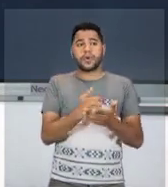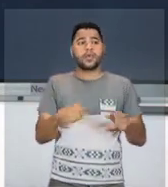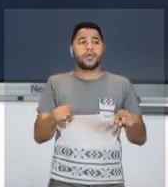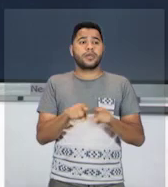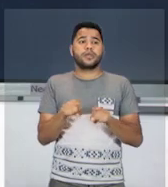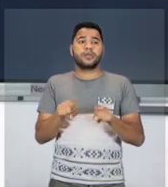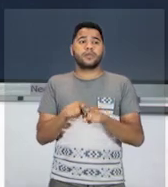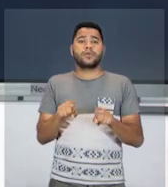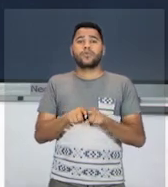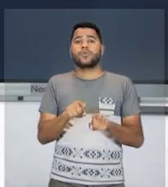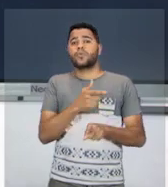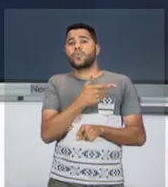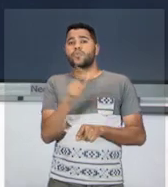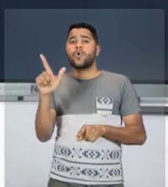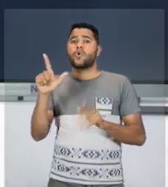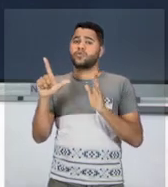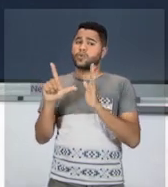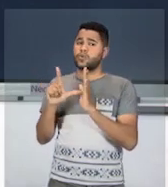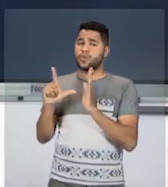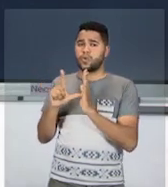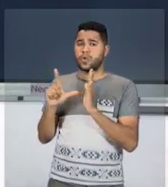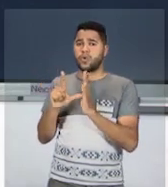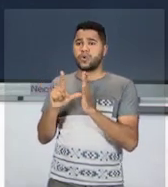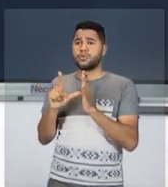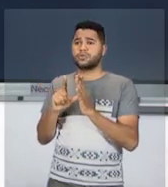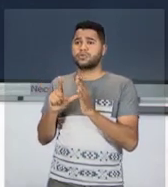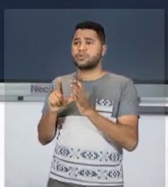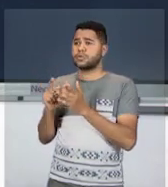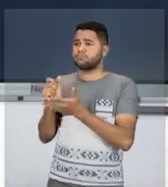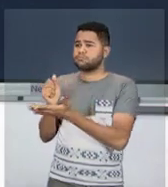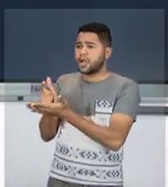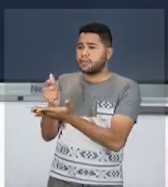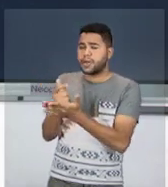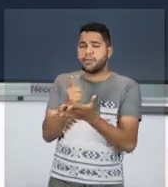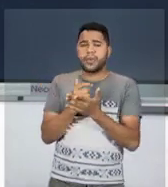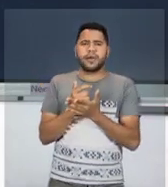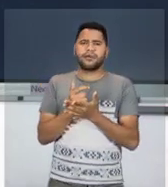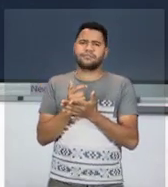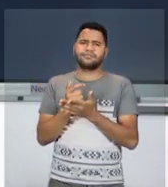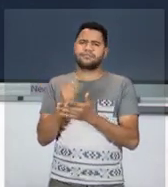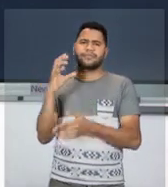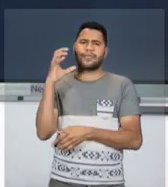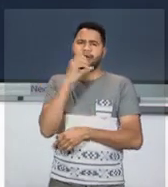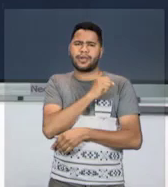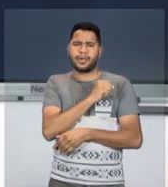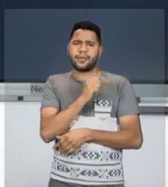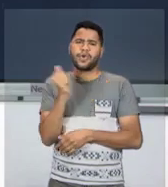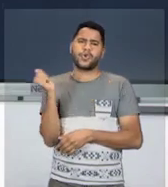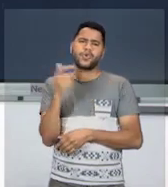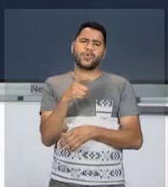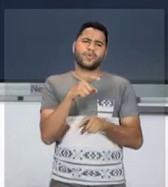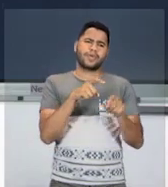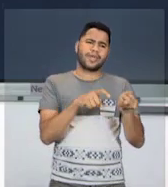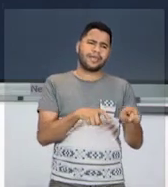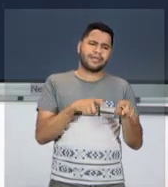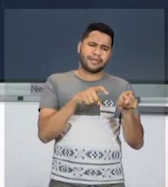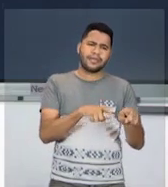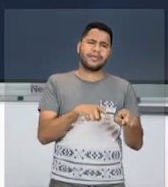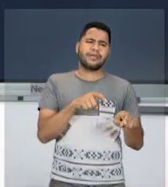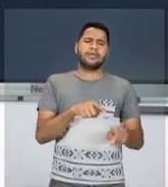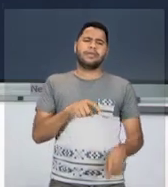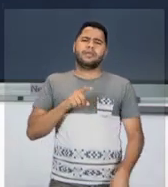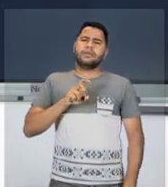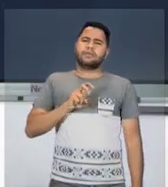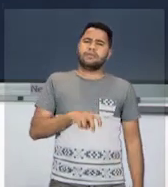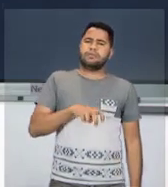uma outra um outro tipo que começa o que você acha tudo que você quer com muito mais rapidez do que no interior que você